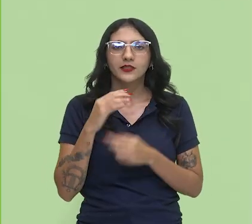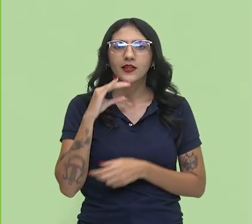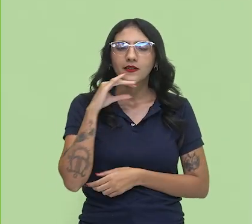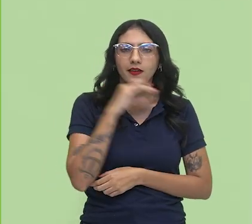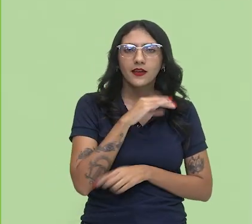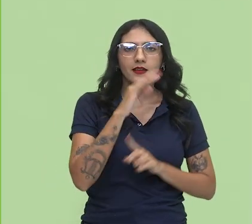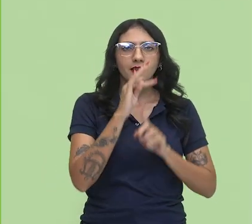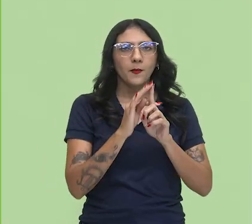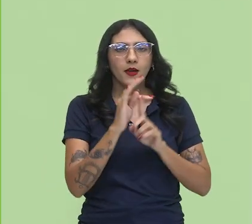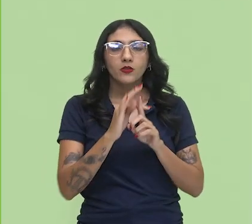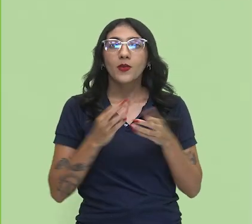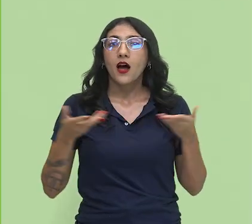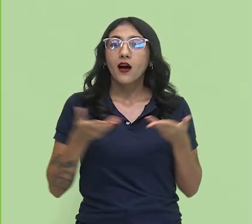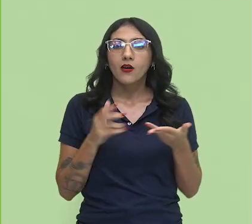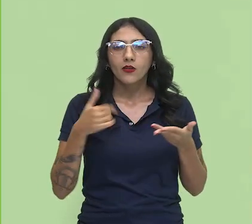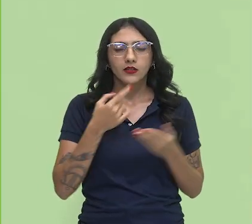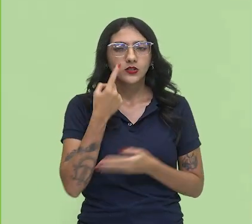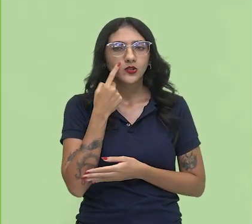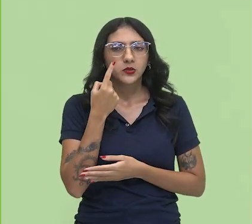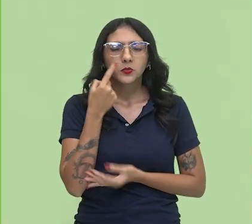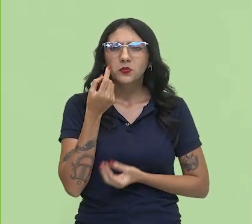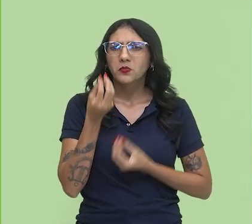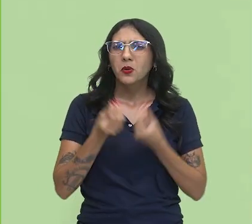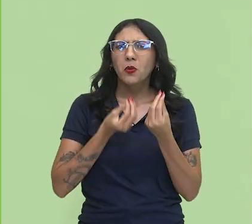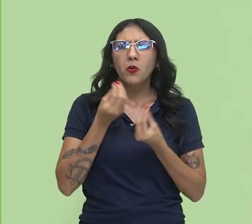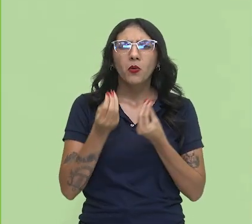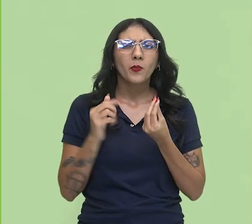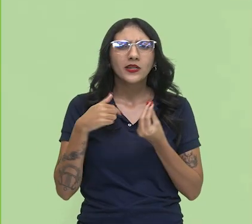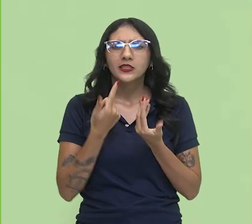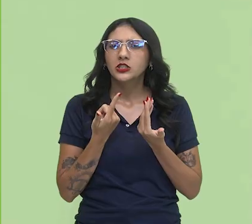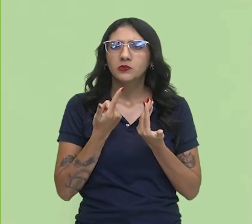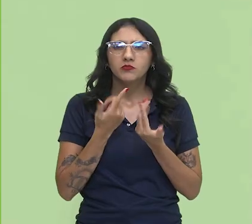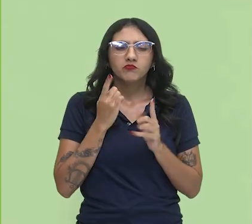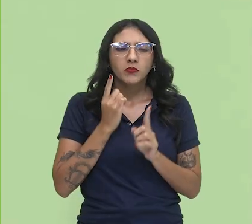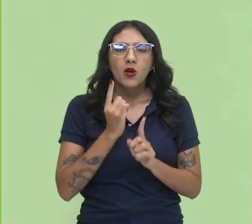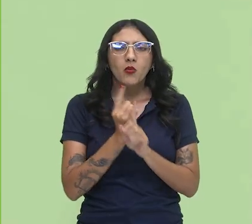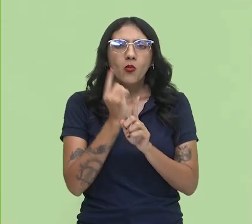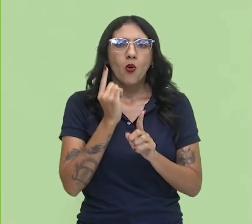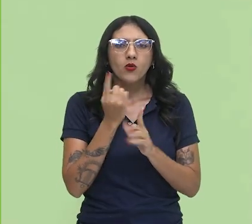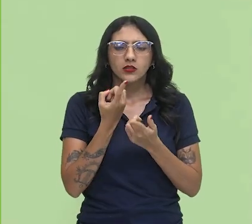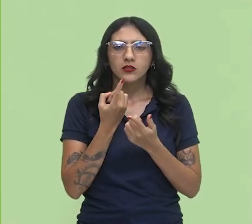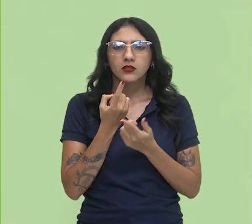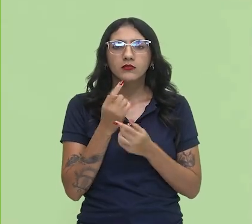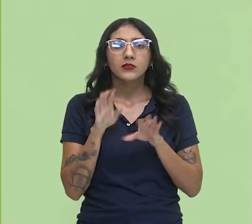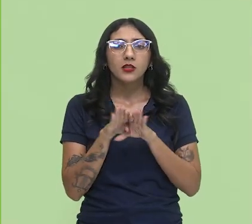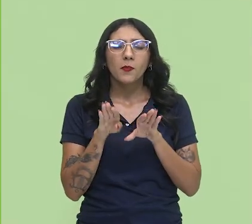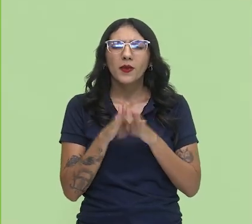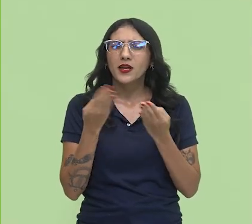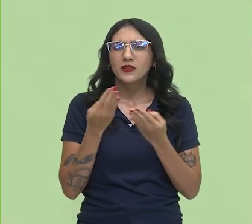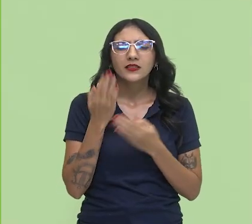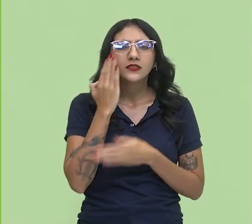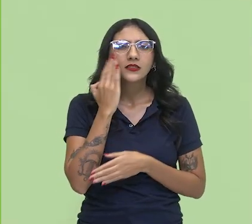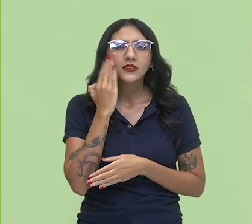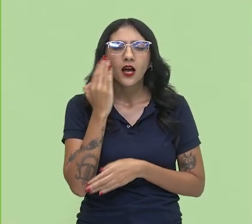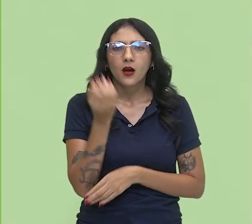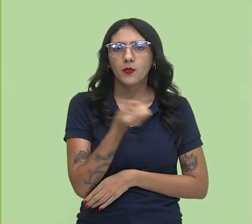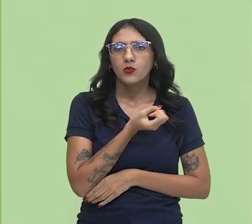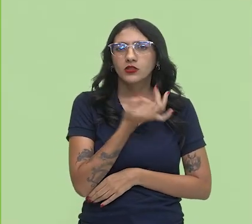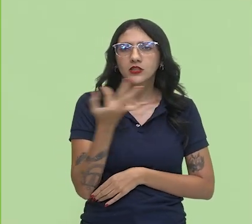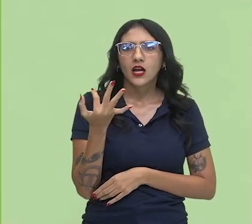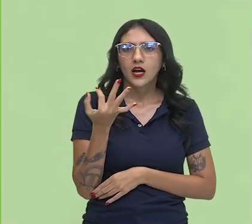vamos saber como é que nós podemos mensurar, como é que nós podemos medir, porque